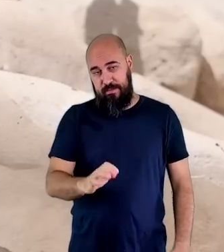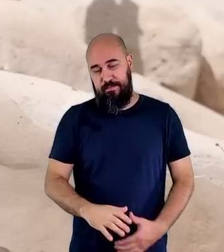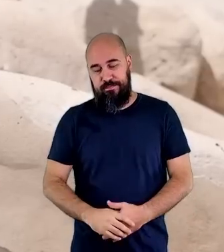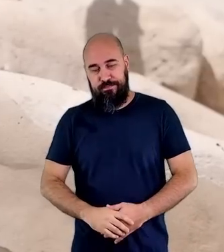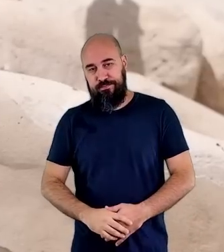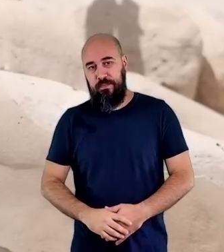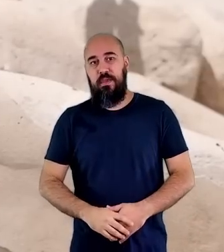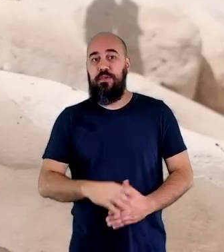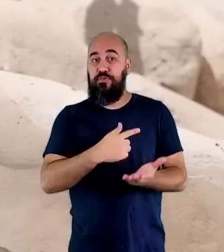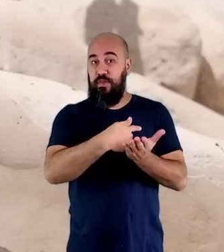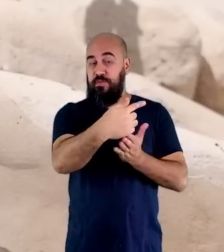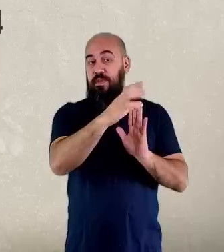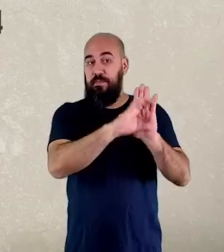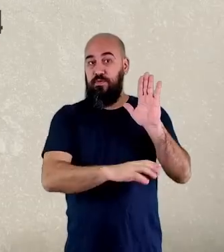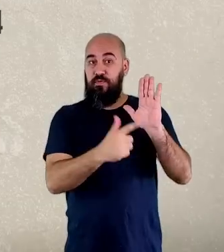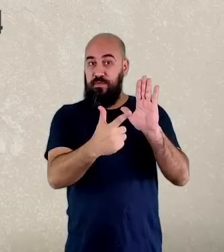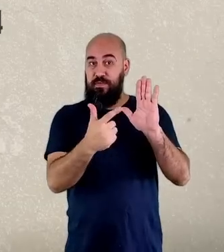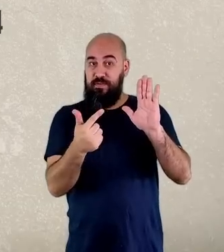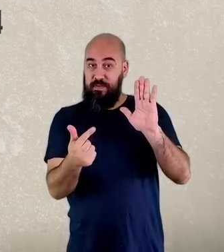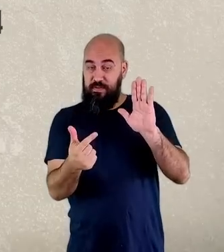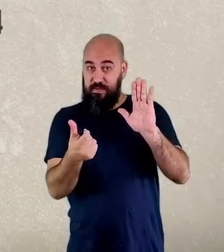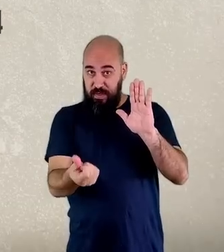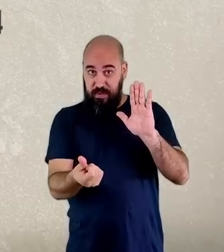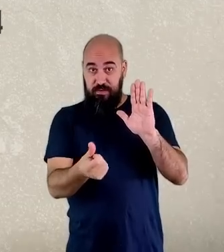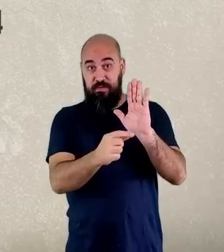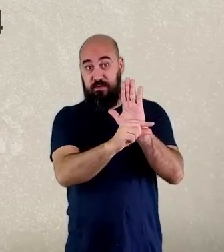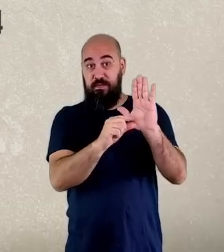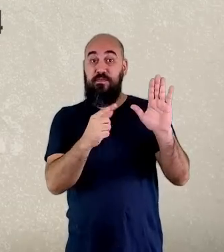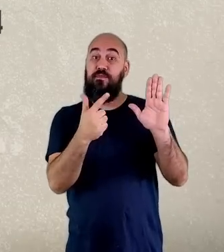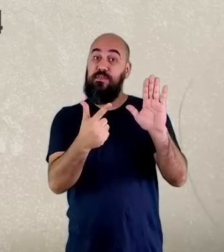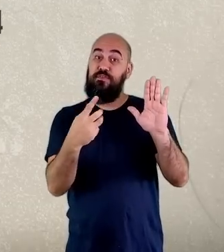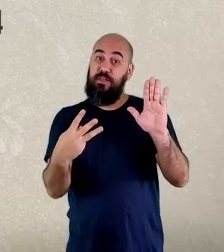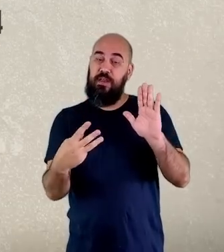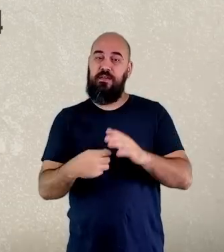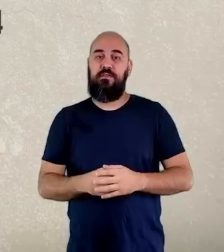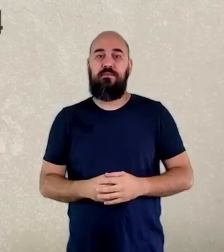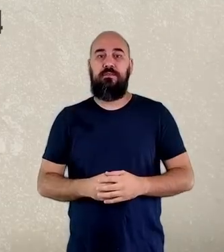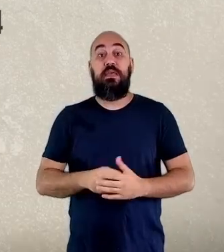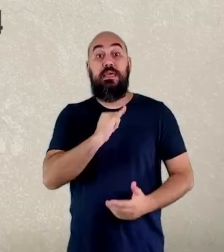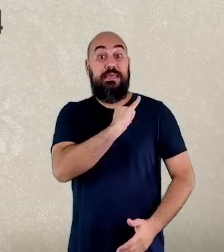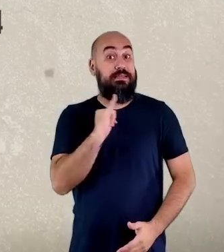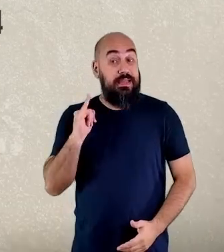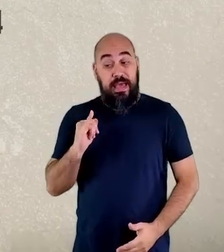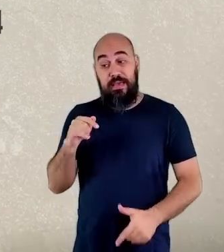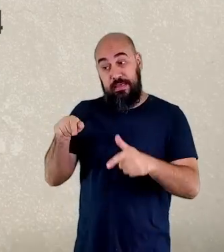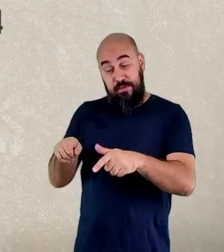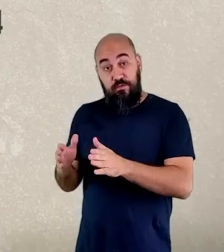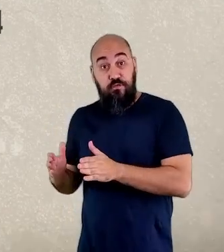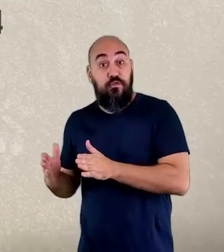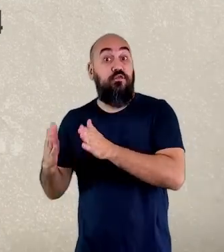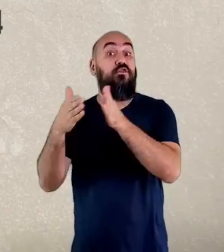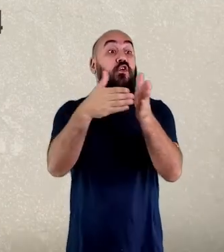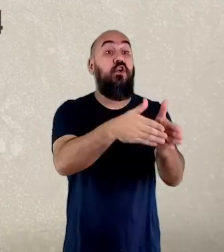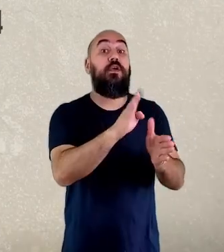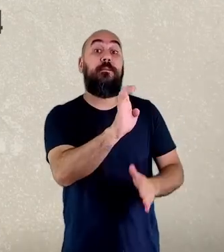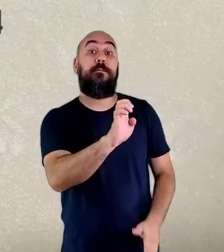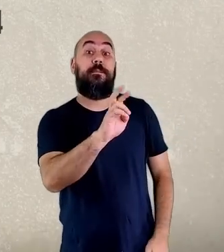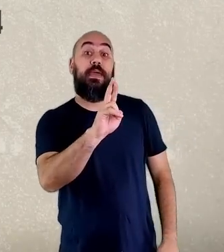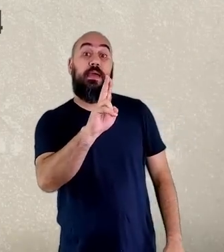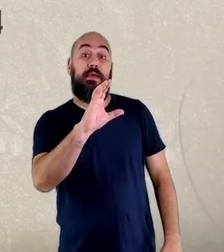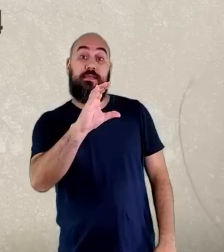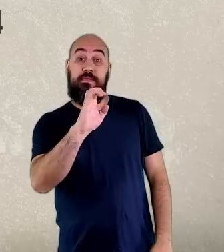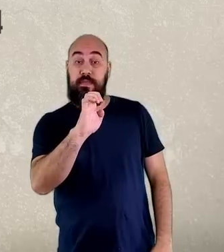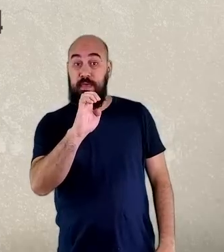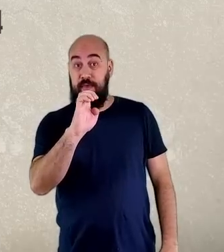26, versículo 23 diz: Dali Isaac foi para Beerseba, e naquela noite o Senhor